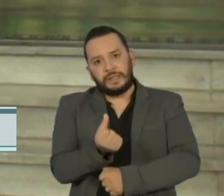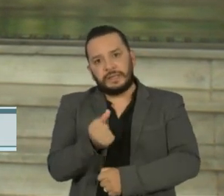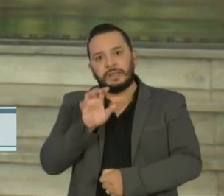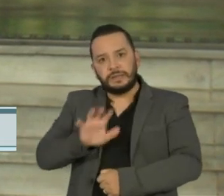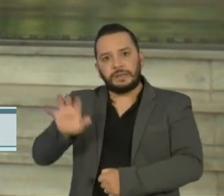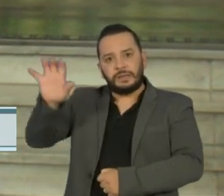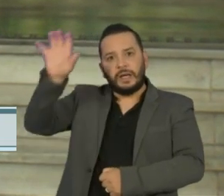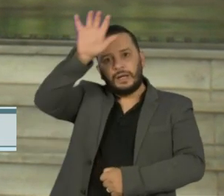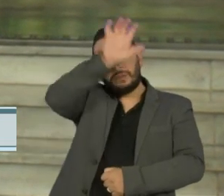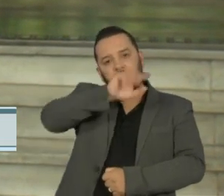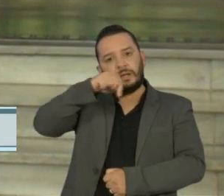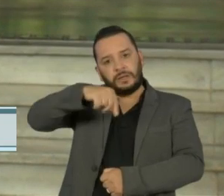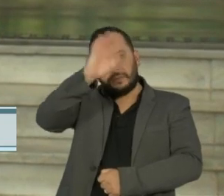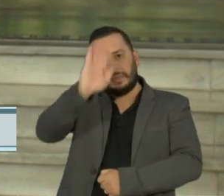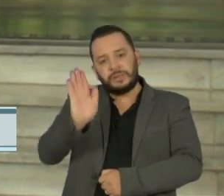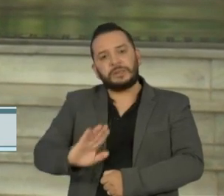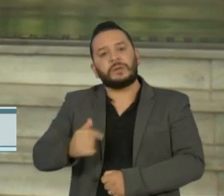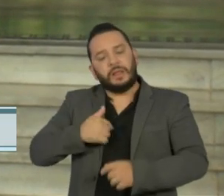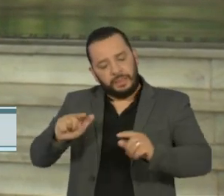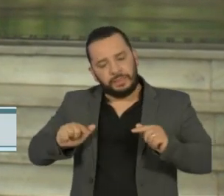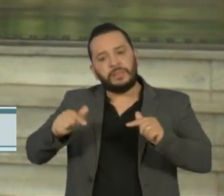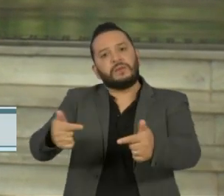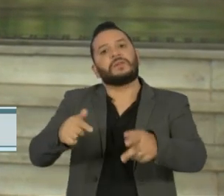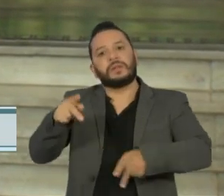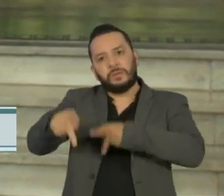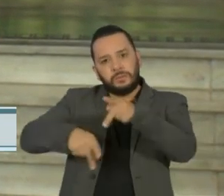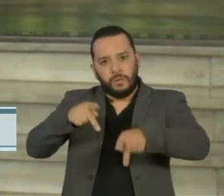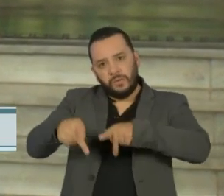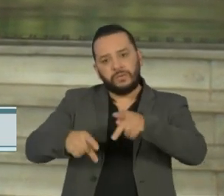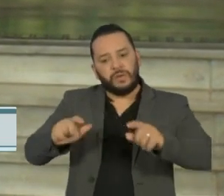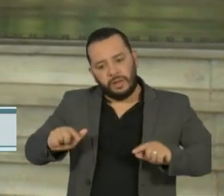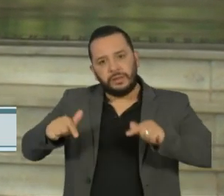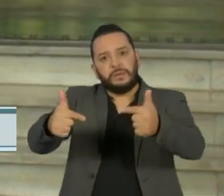e, principalmente, a vida dos brasileiros.